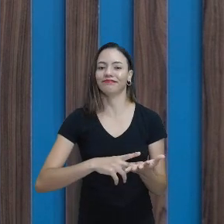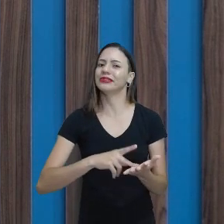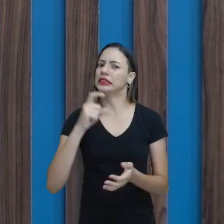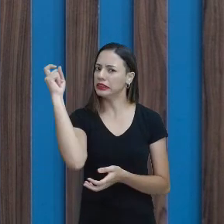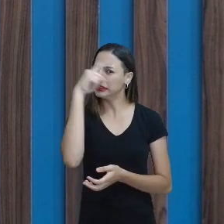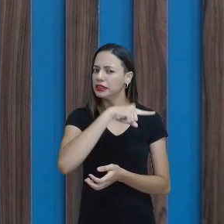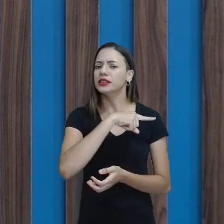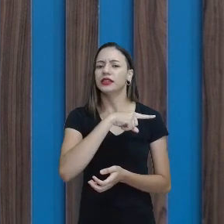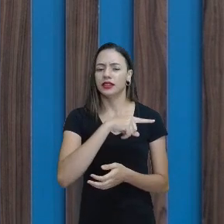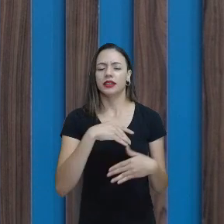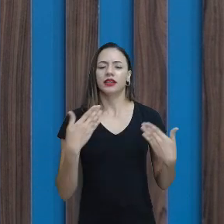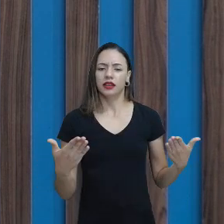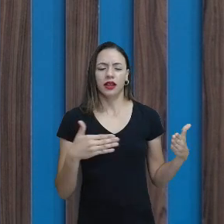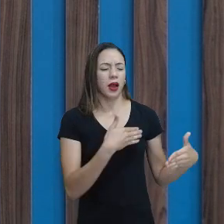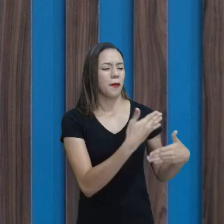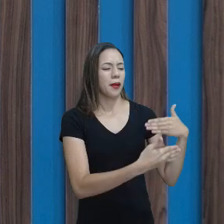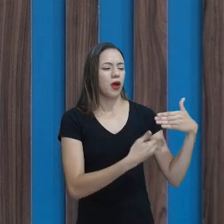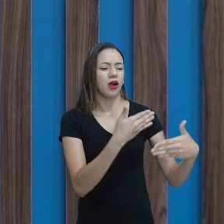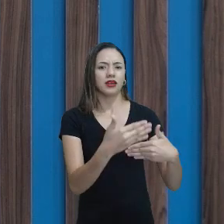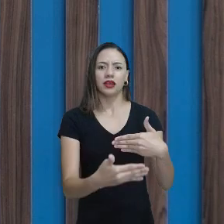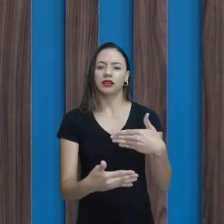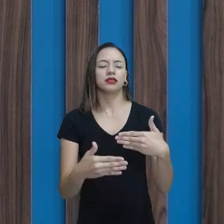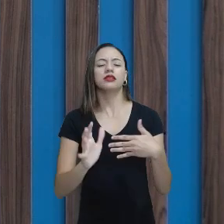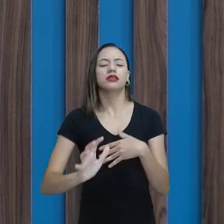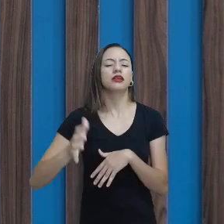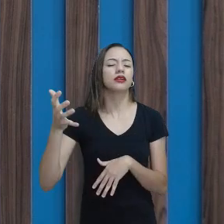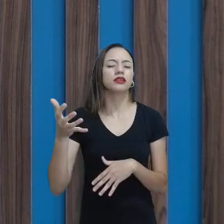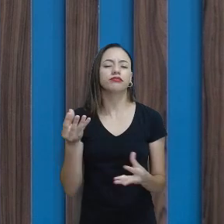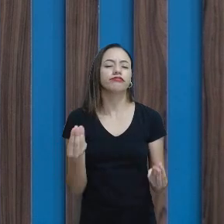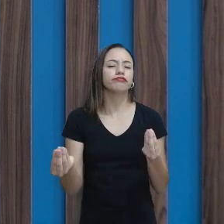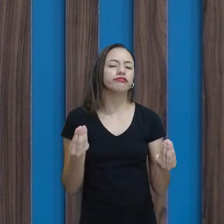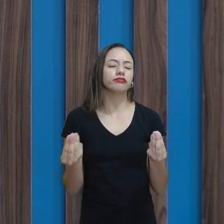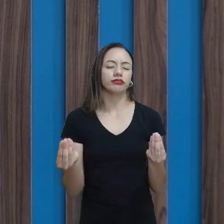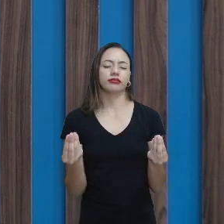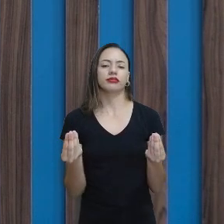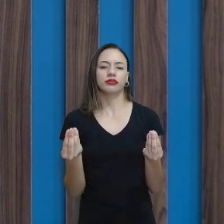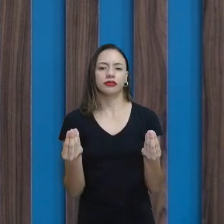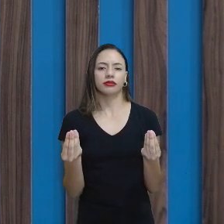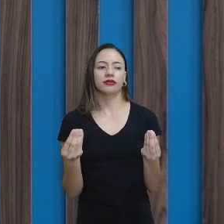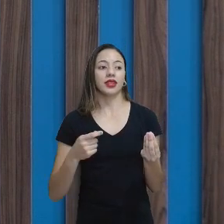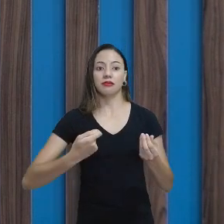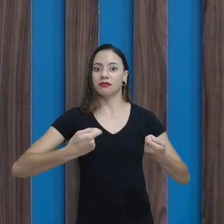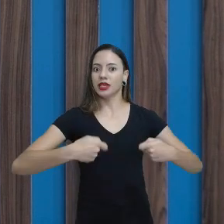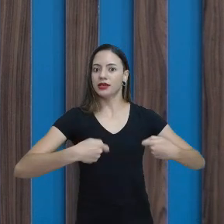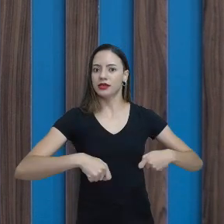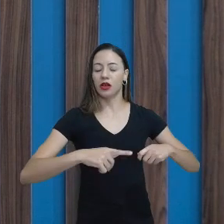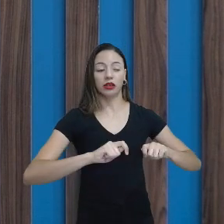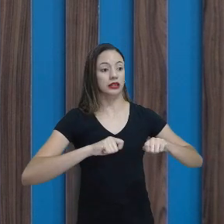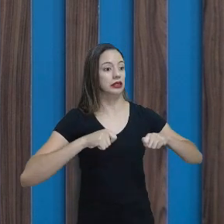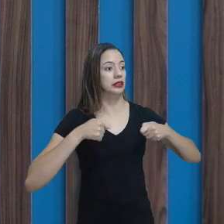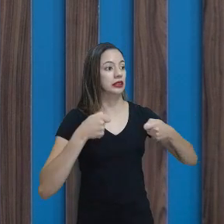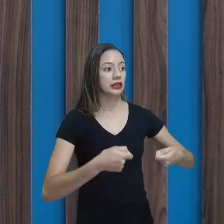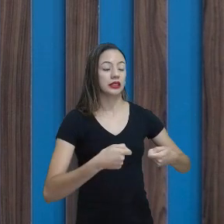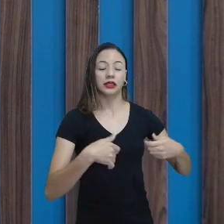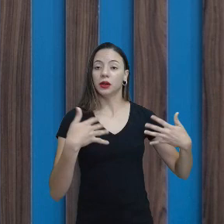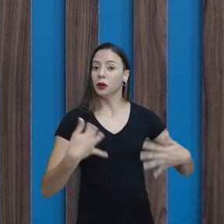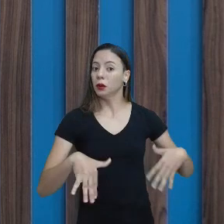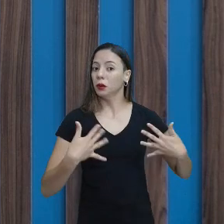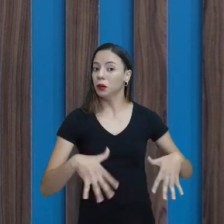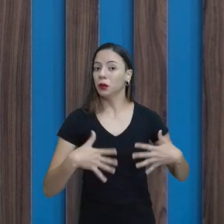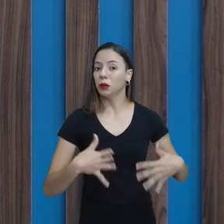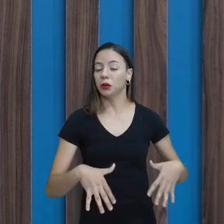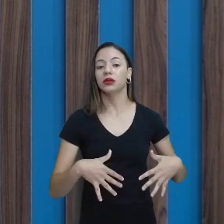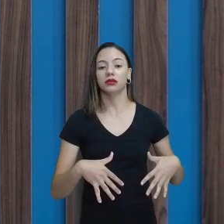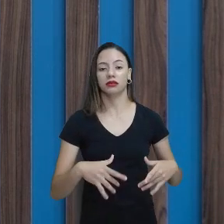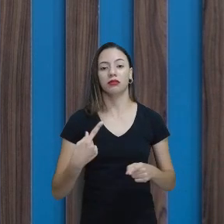fácil. E aí esse processo acontece, não é, exigindo um pouco mais, né? Porque